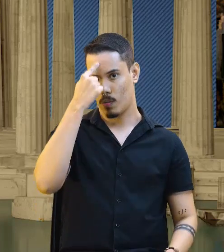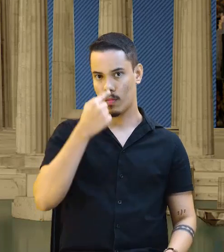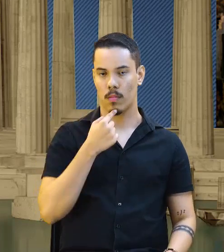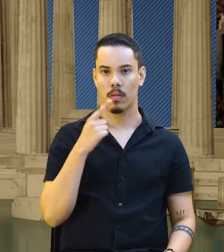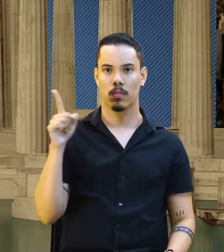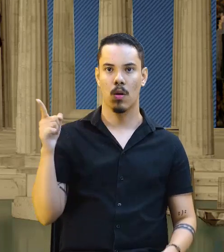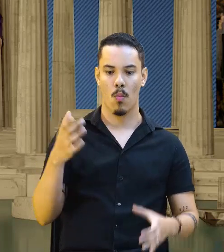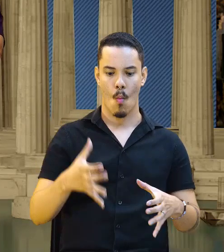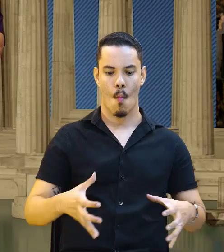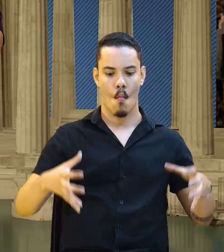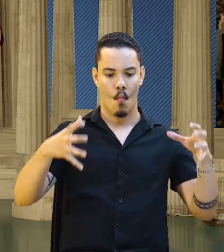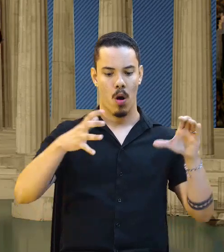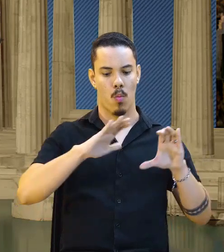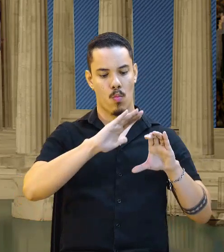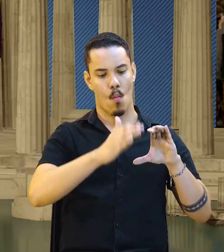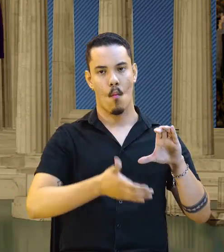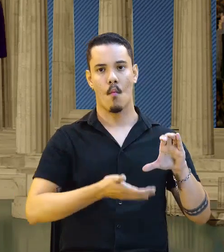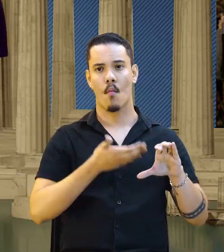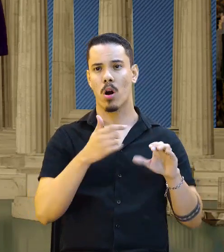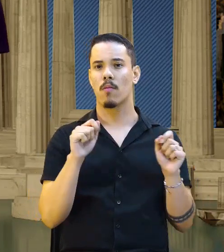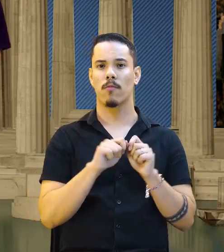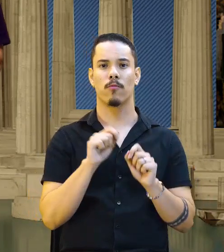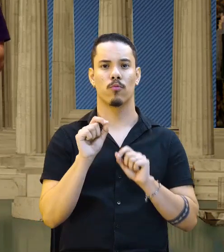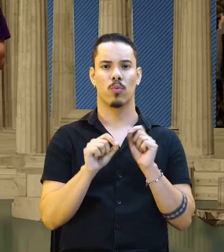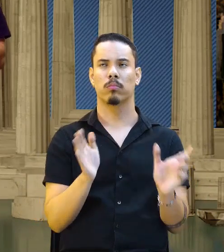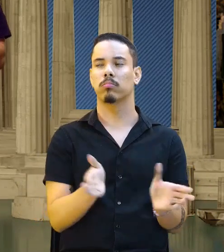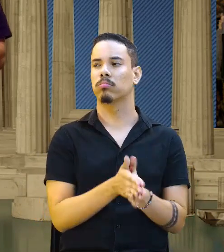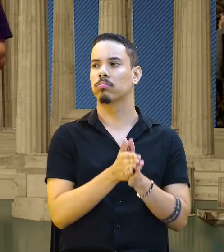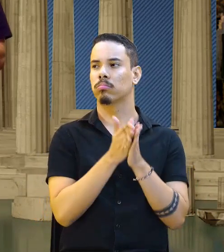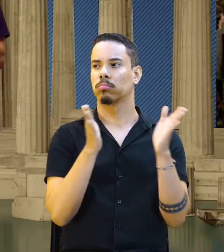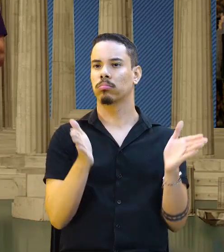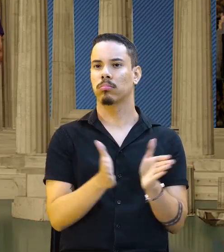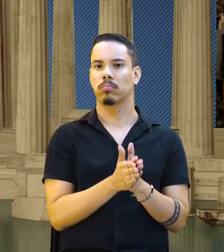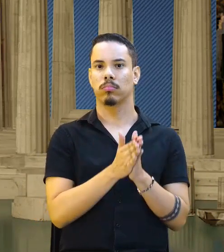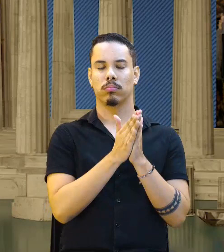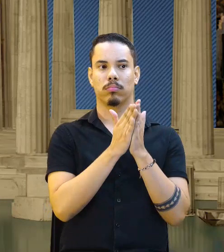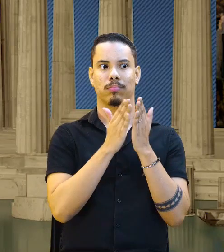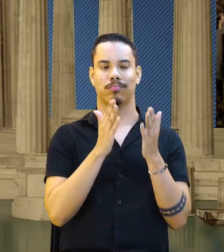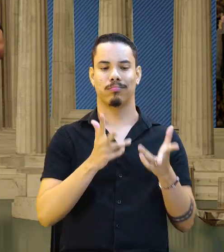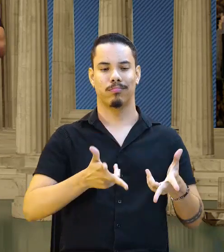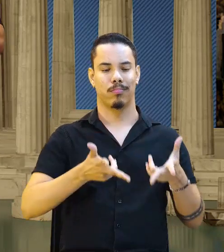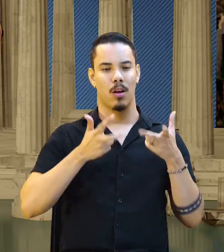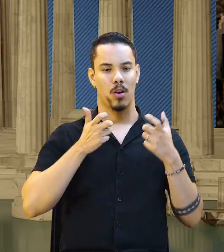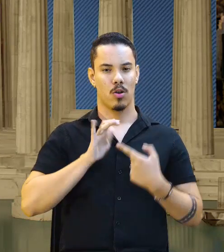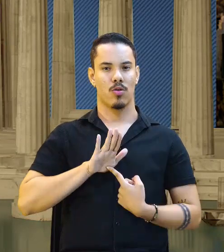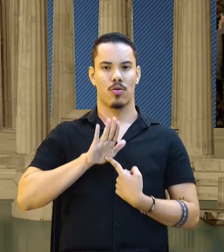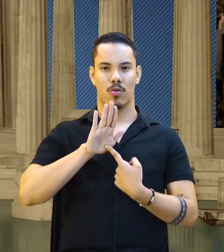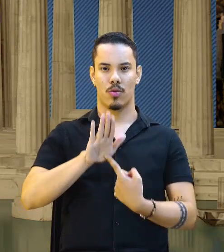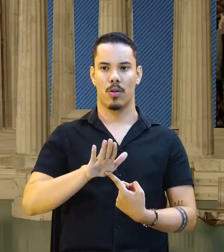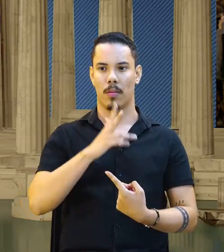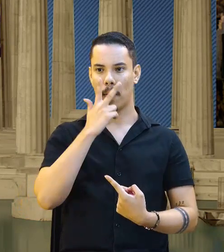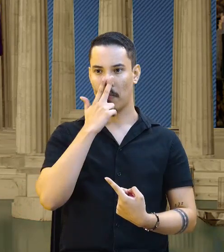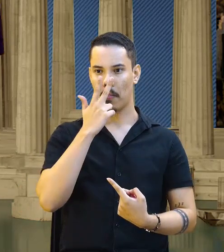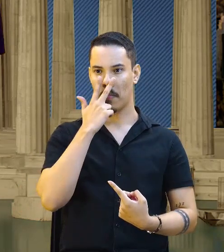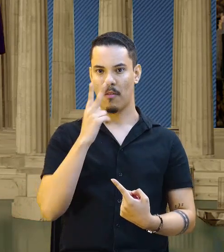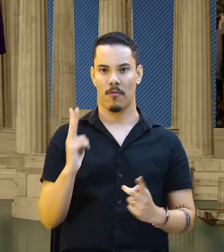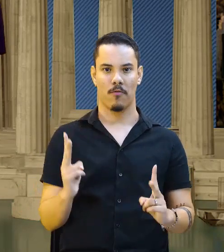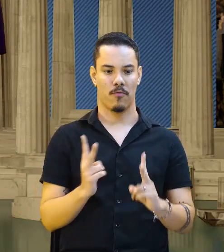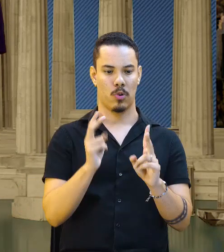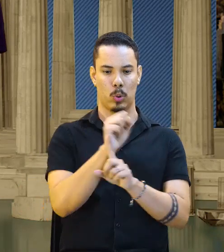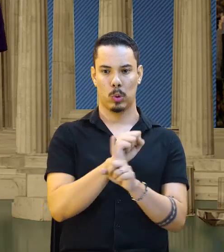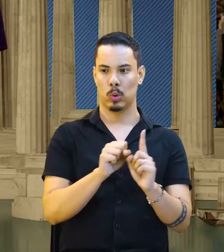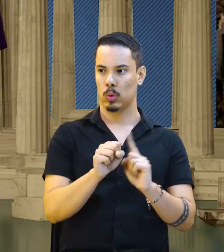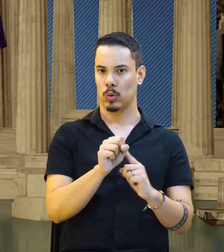ele fazia da pobreza uma virtude, como forma de contrapor aos valores sociais da